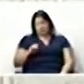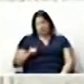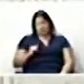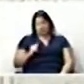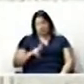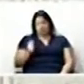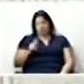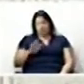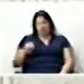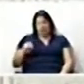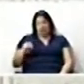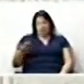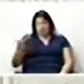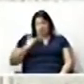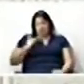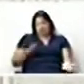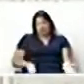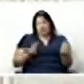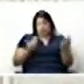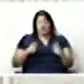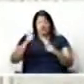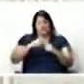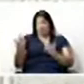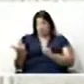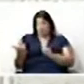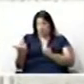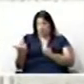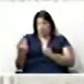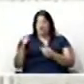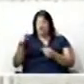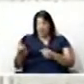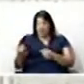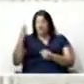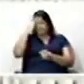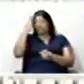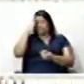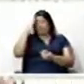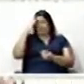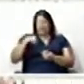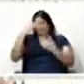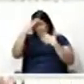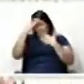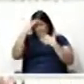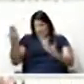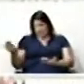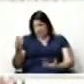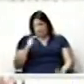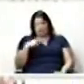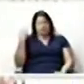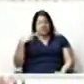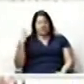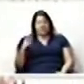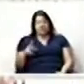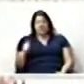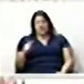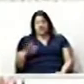Colega meu, médico mais novo, mais jovem, mas médico também. E eles, eu quero agradecer ao vereador Jorge Rato por ceder